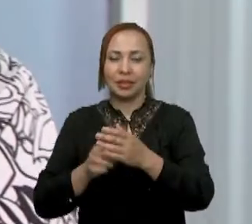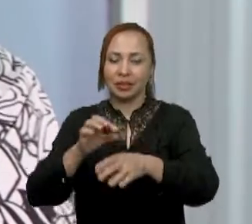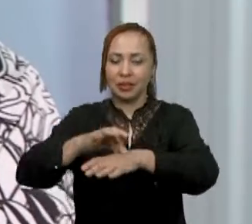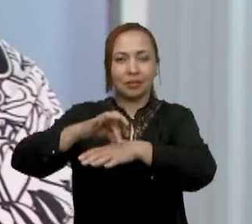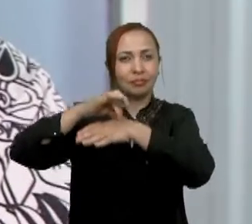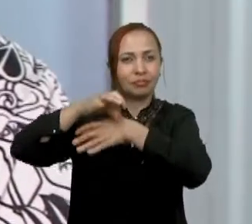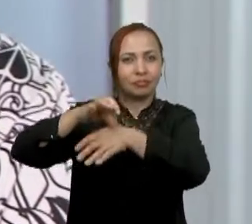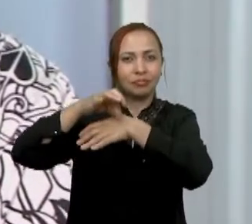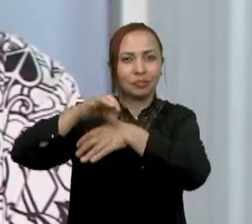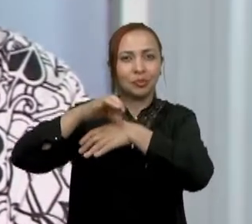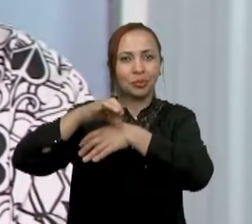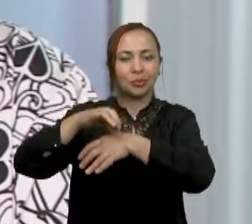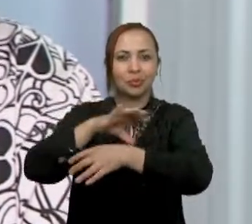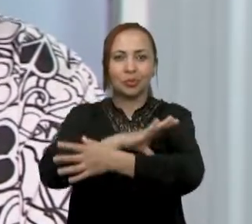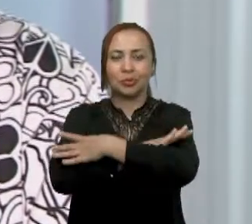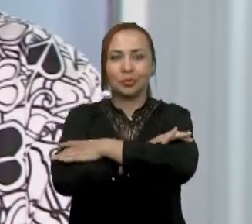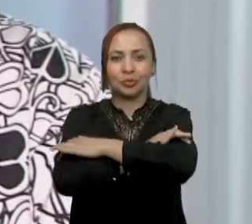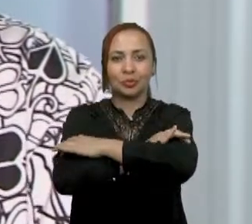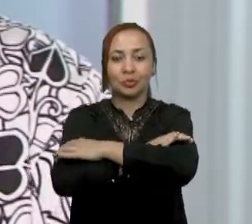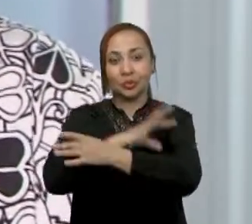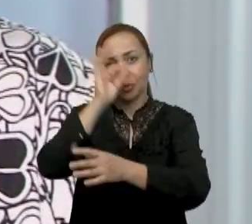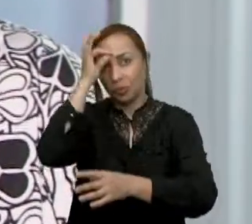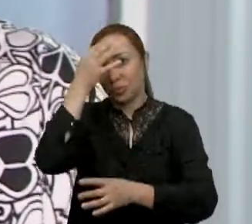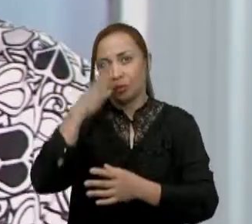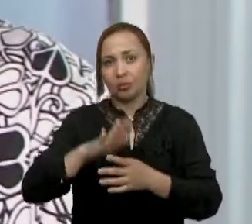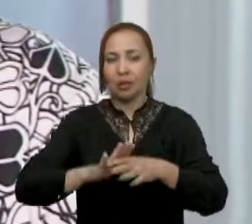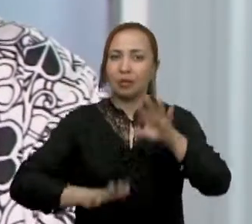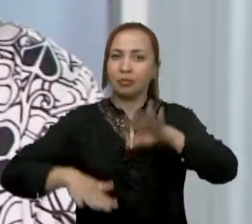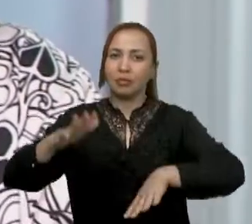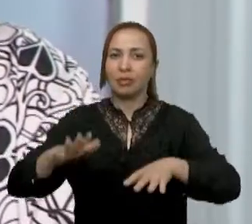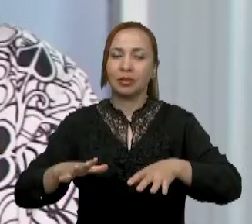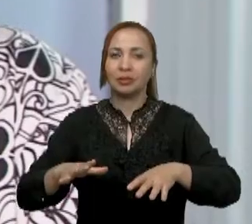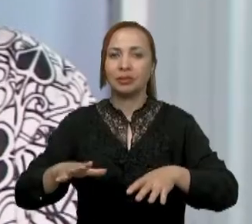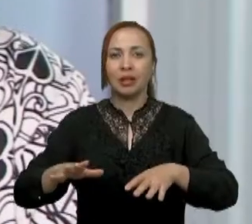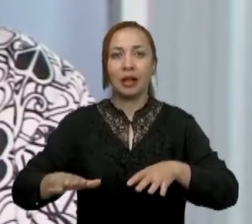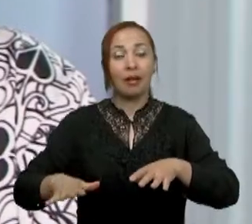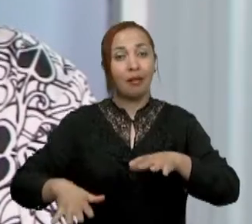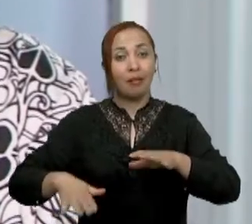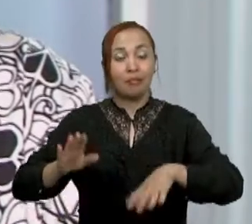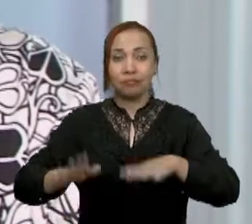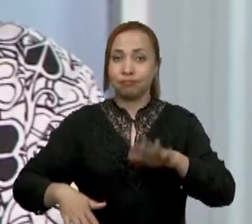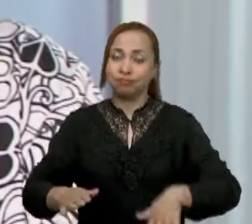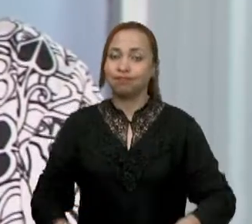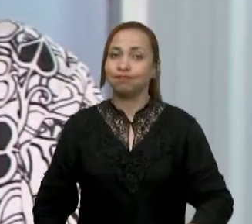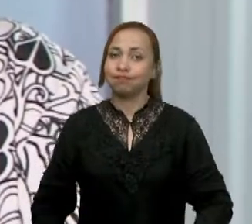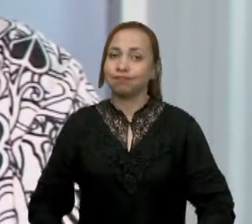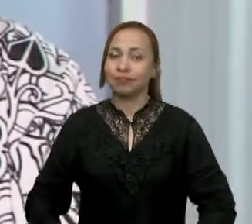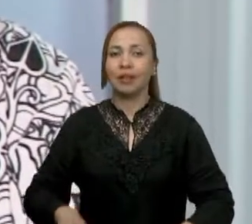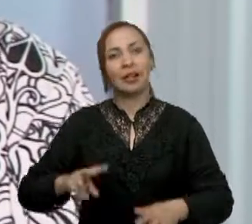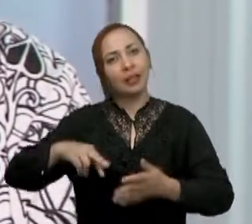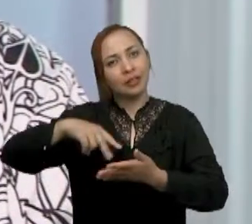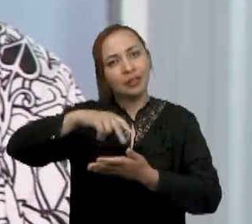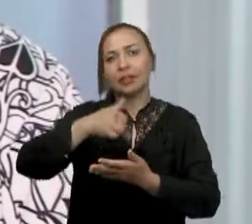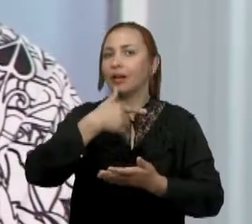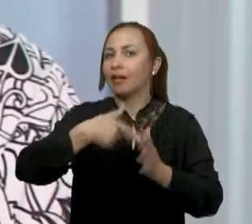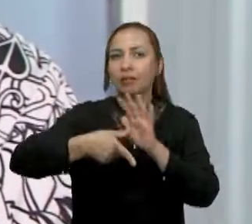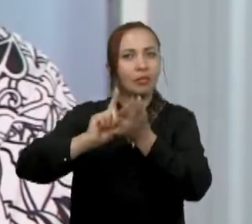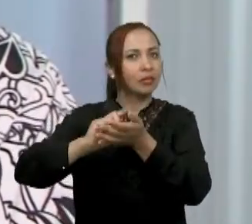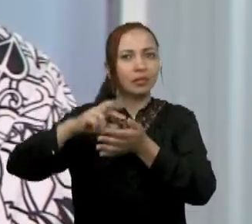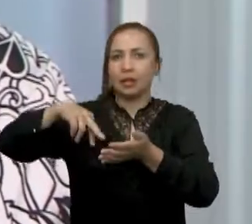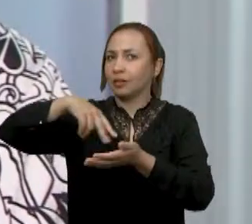muita massa muscular que funciona é só isso agora eu só os braços pernas aí eu botei andar que ele não tava